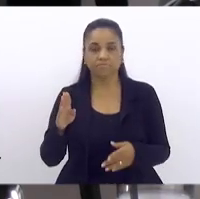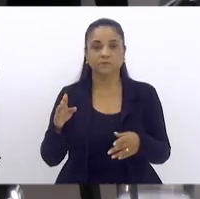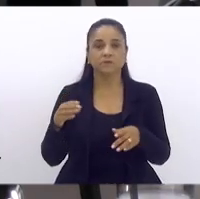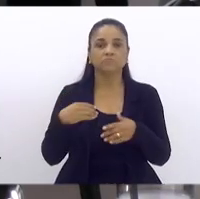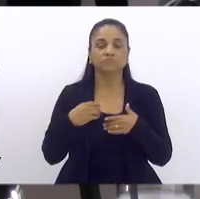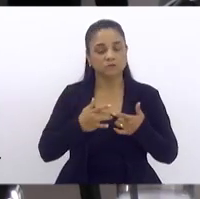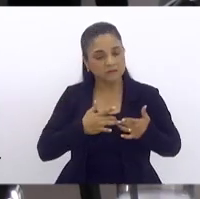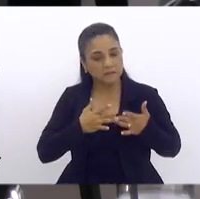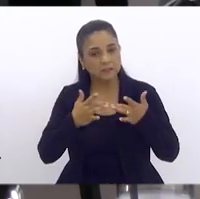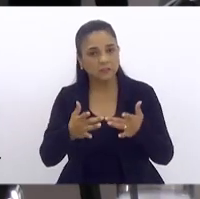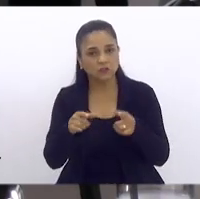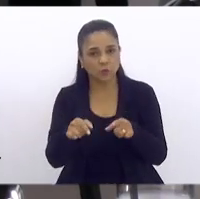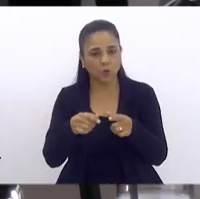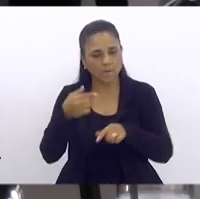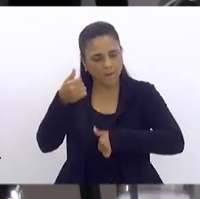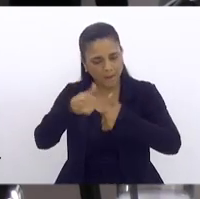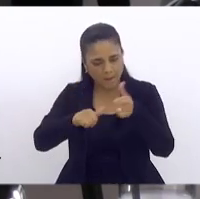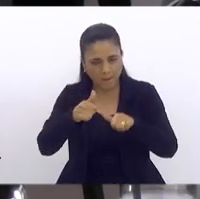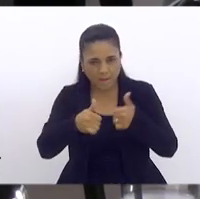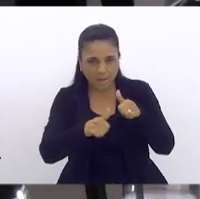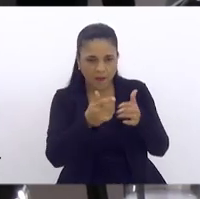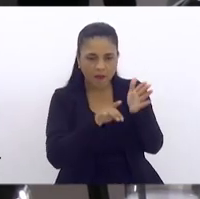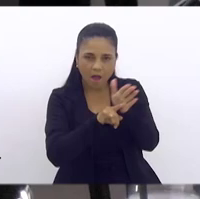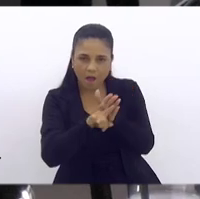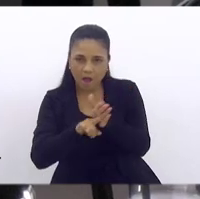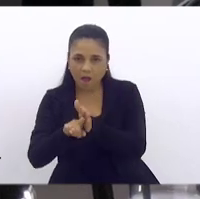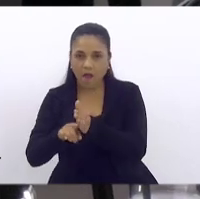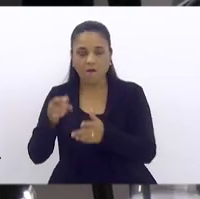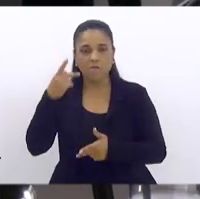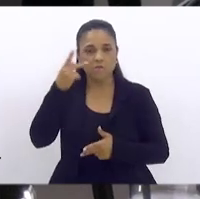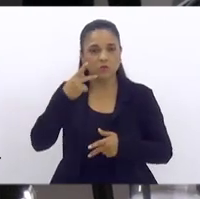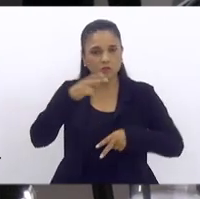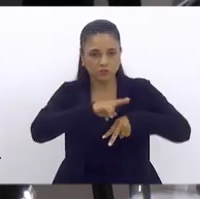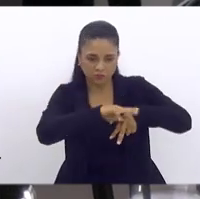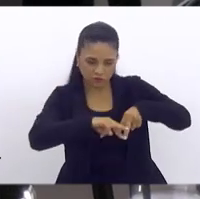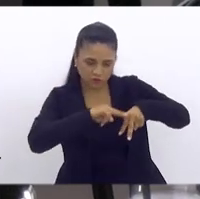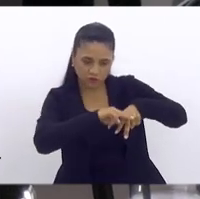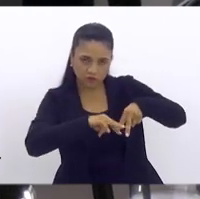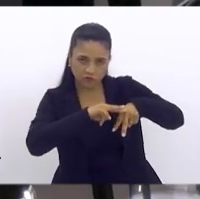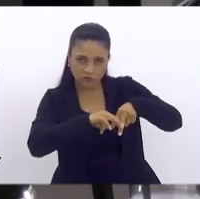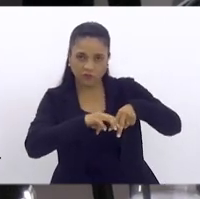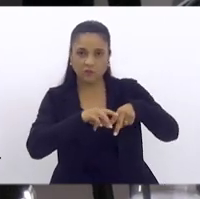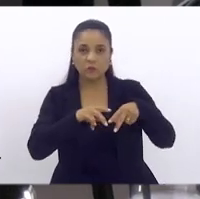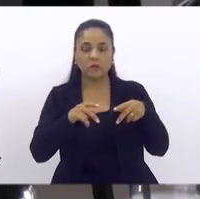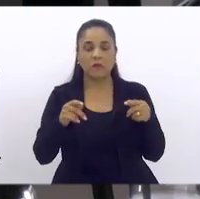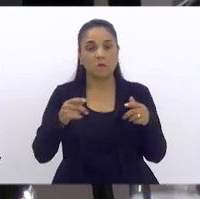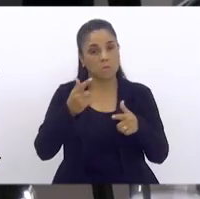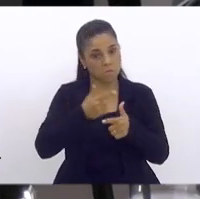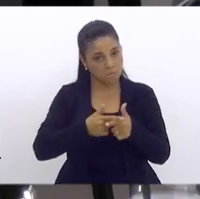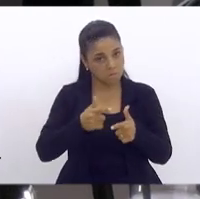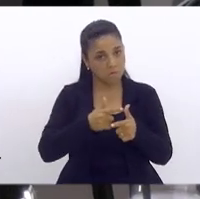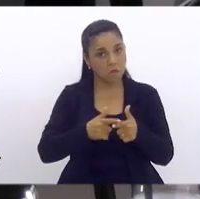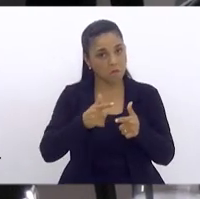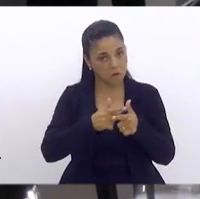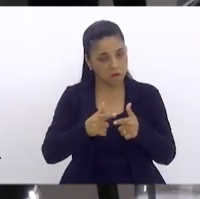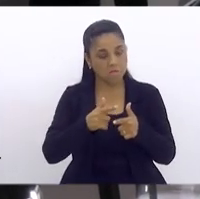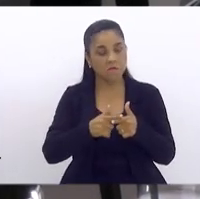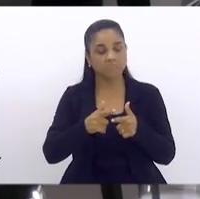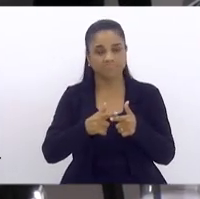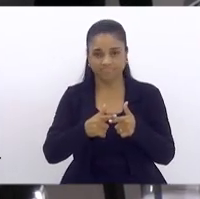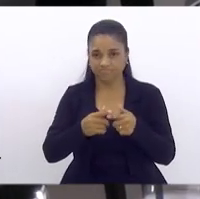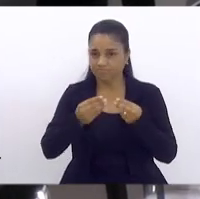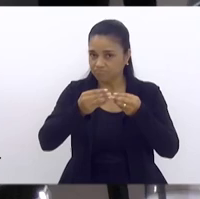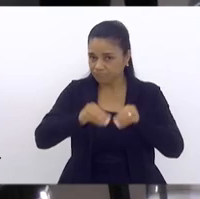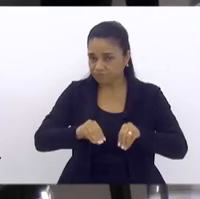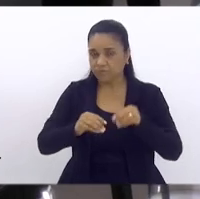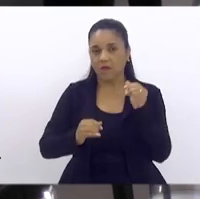dedicou a ele após entendermos que a violência política de gênero é um problema bastante nocivo para a nossa democracia. E, embora a gente